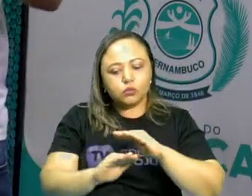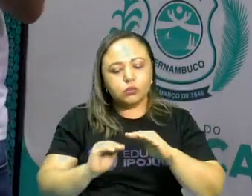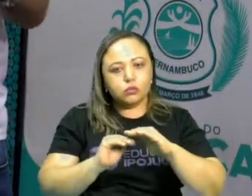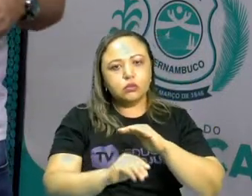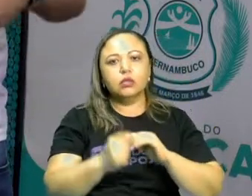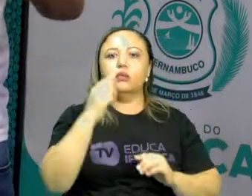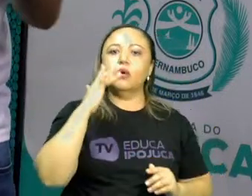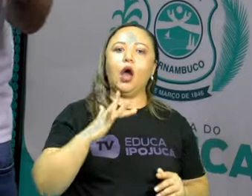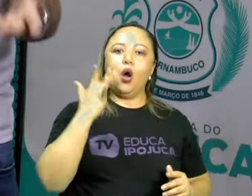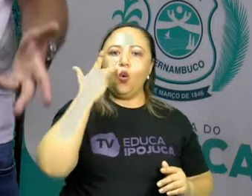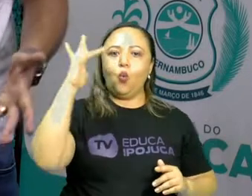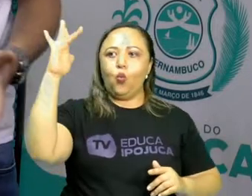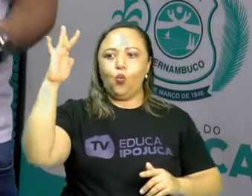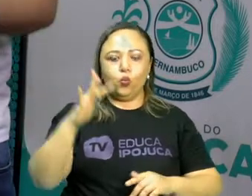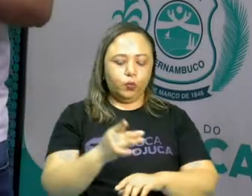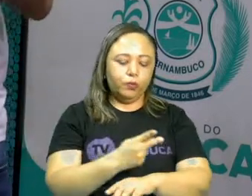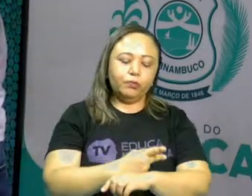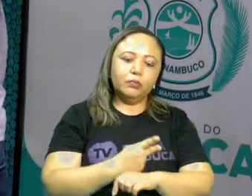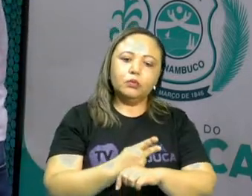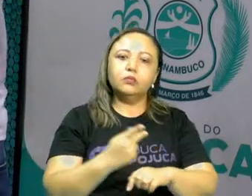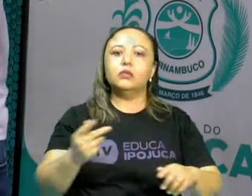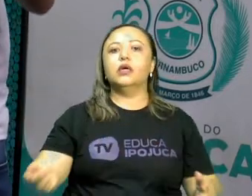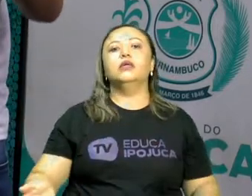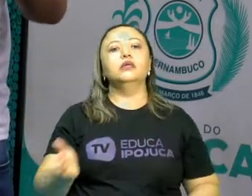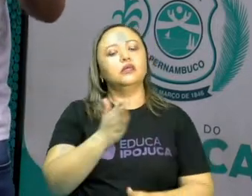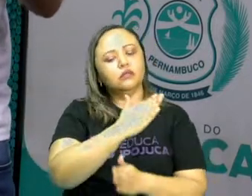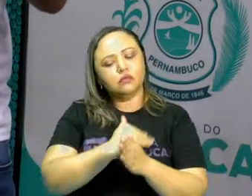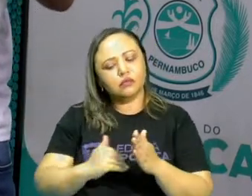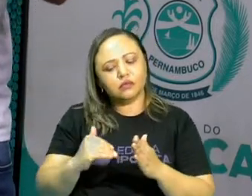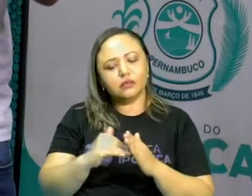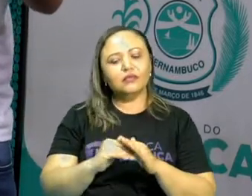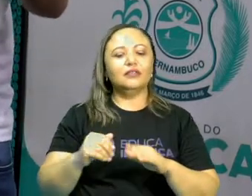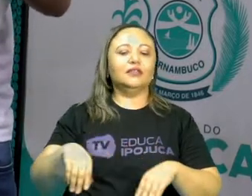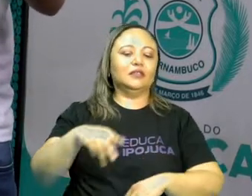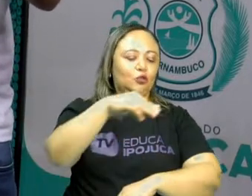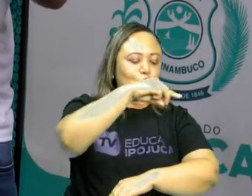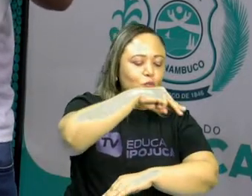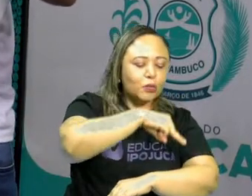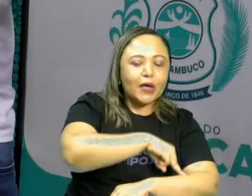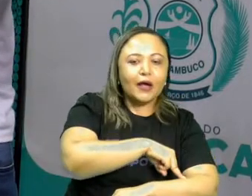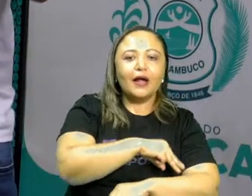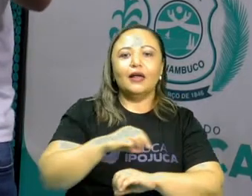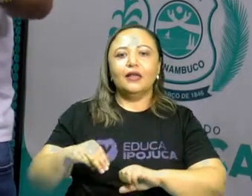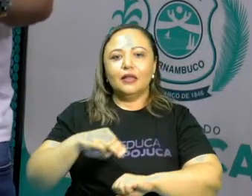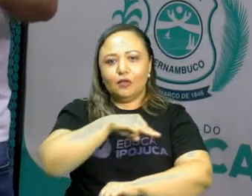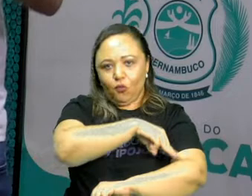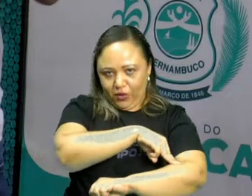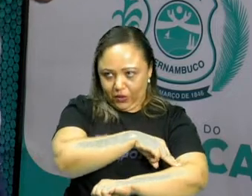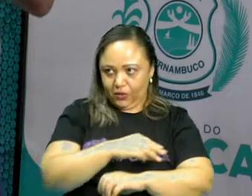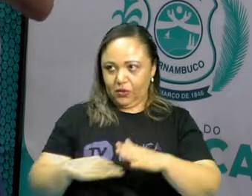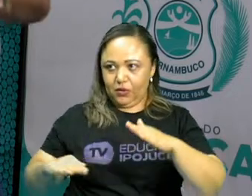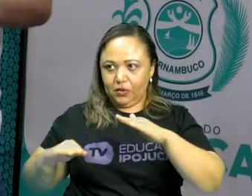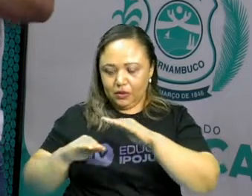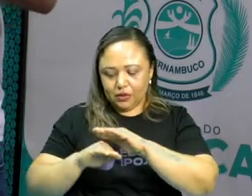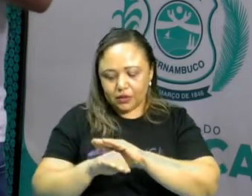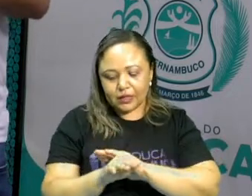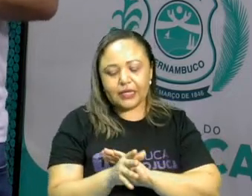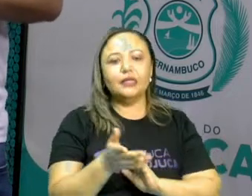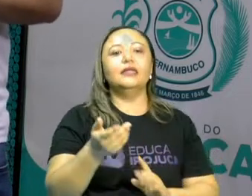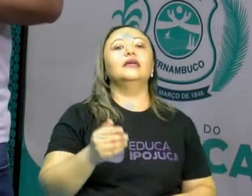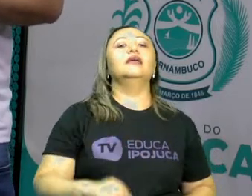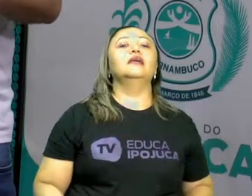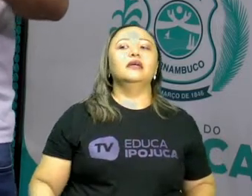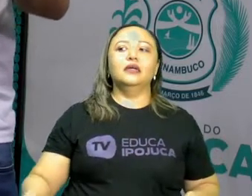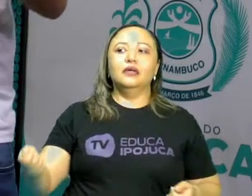chamado metalismo gumi organismo então esses ideais fazer um parto é linda a prática comercial durante